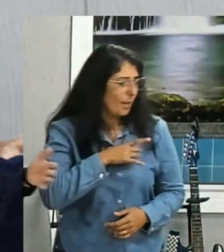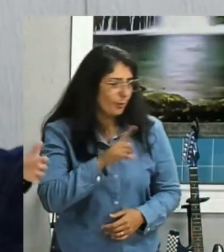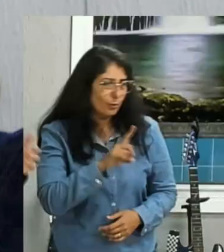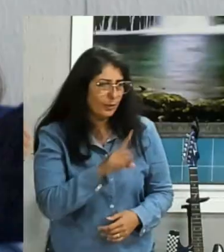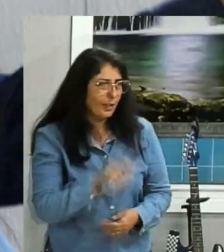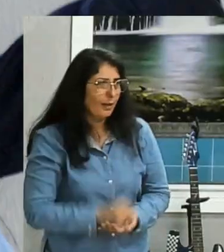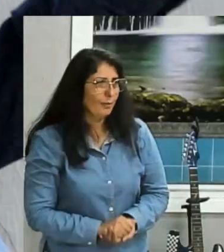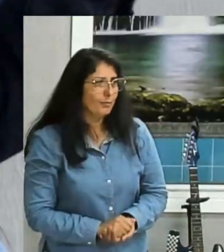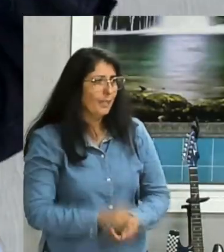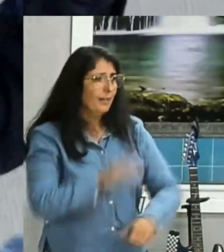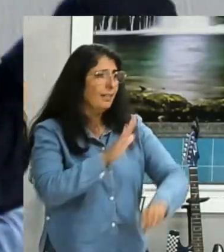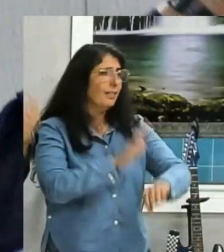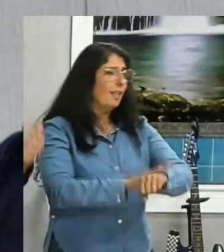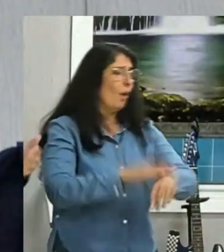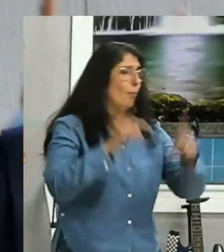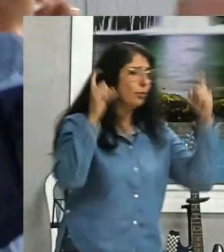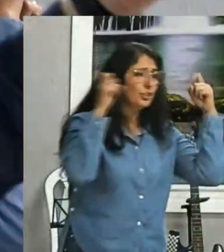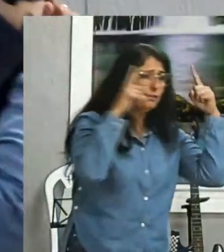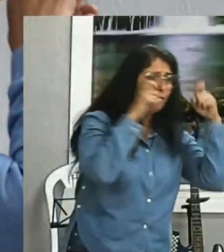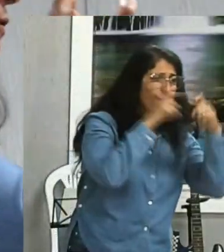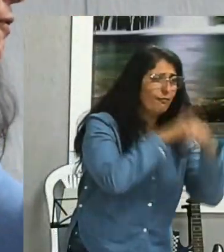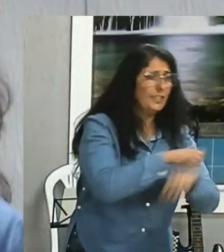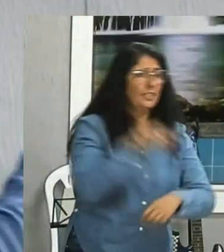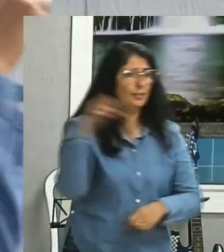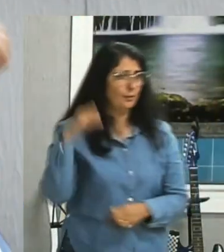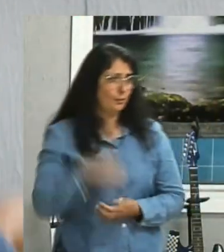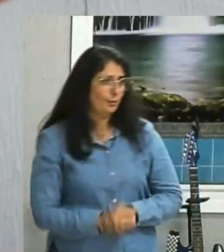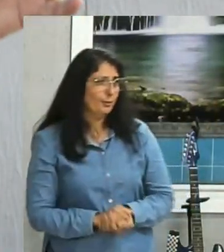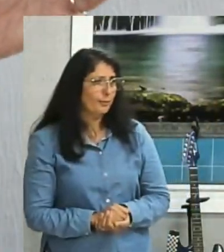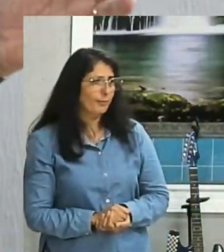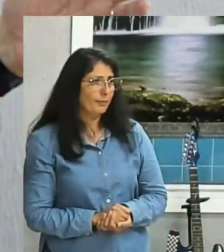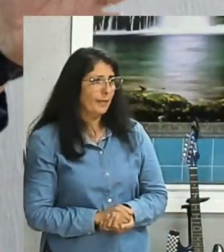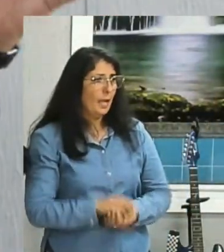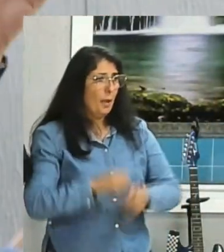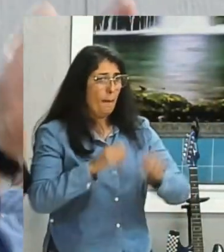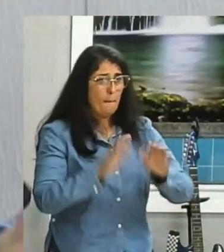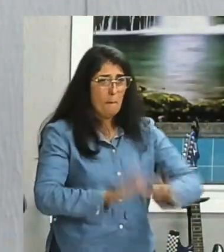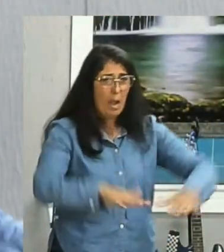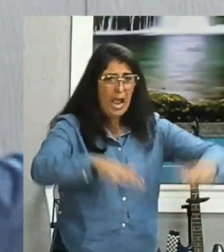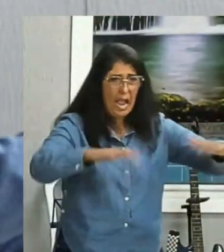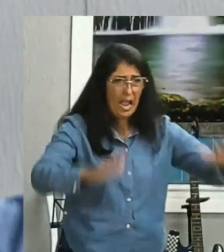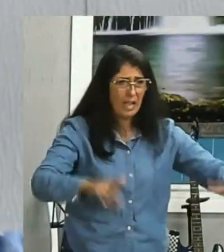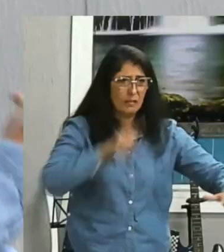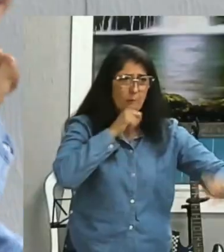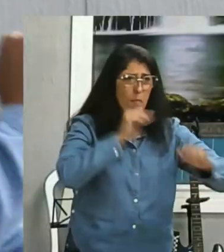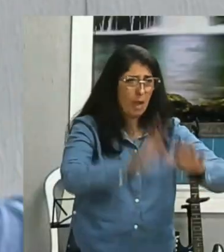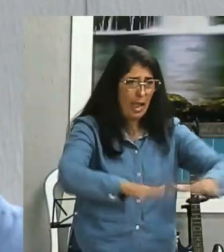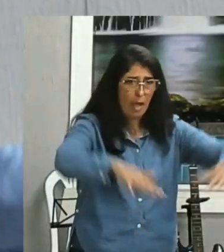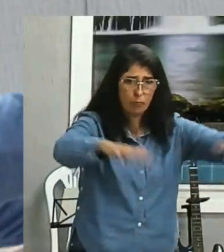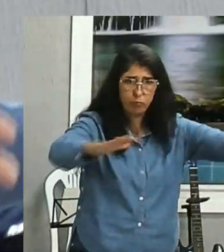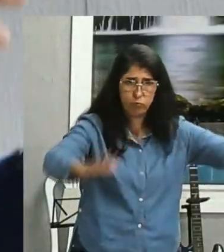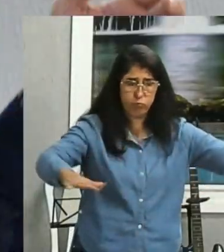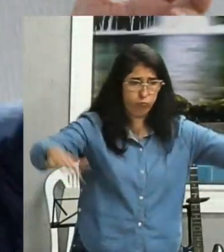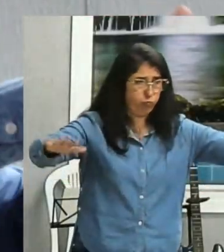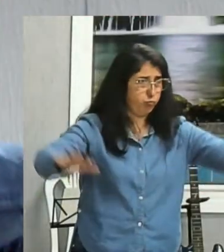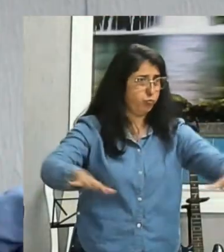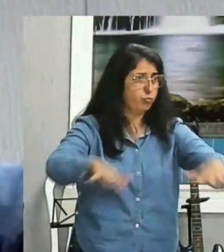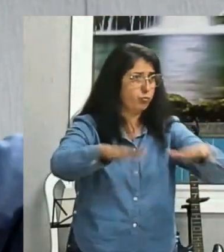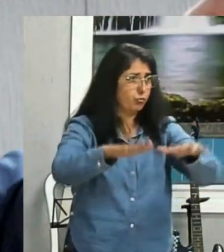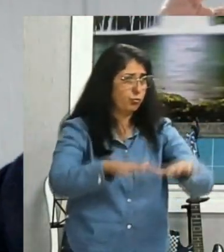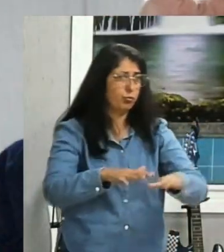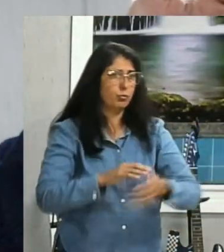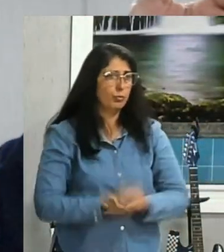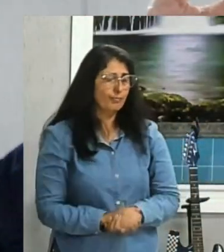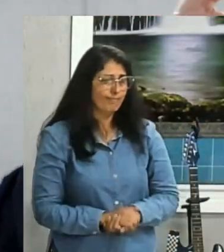difícil, naquele mar de Genezaré, ou mar da Galileia, a